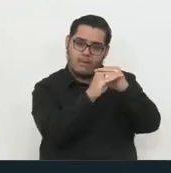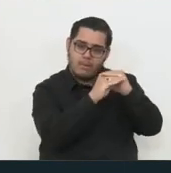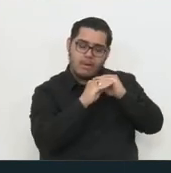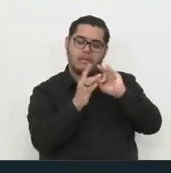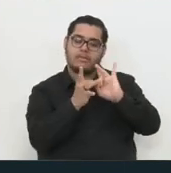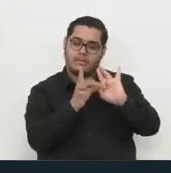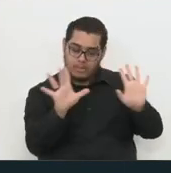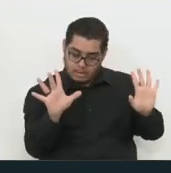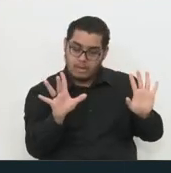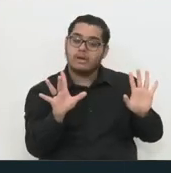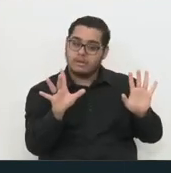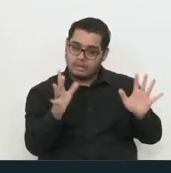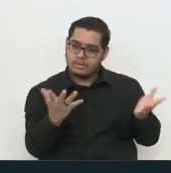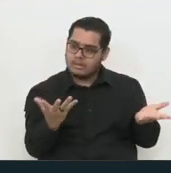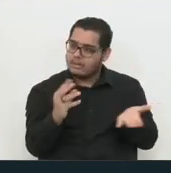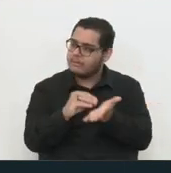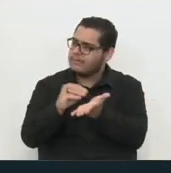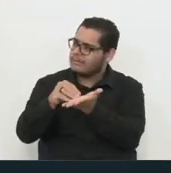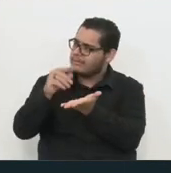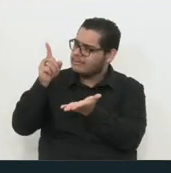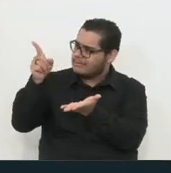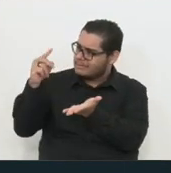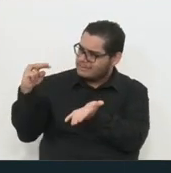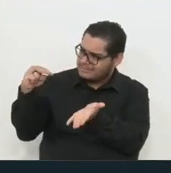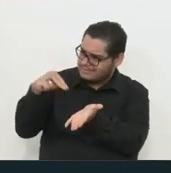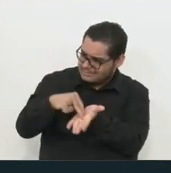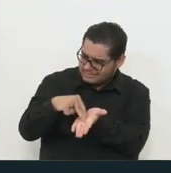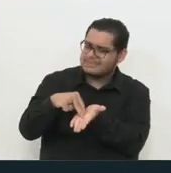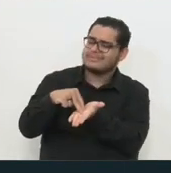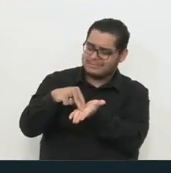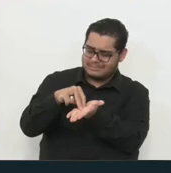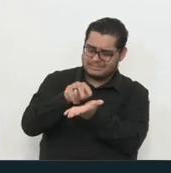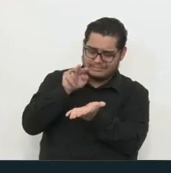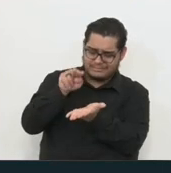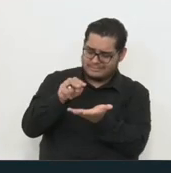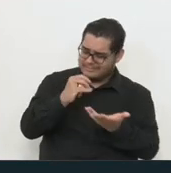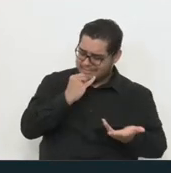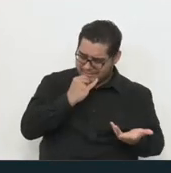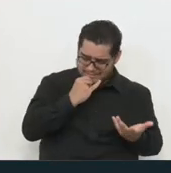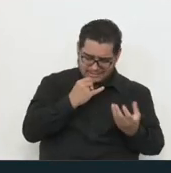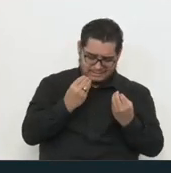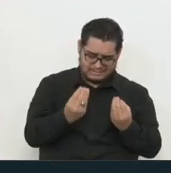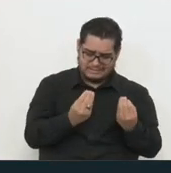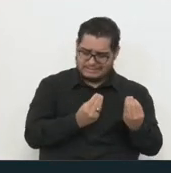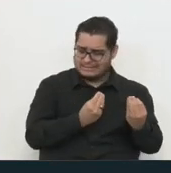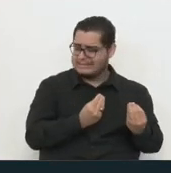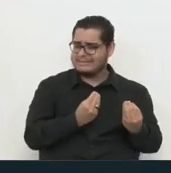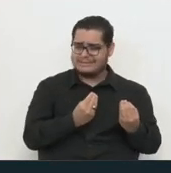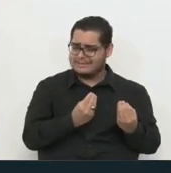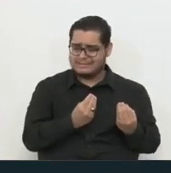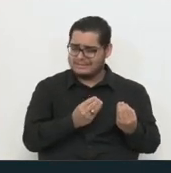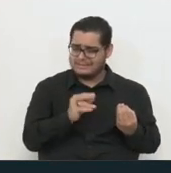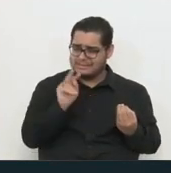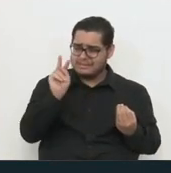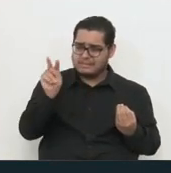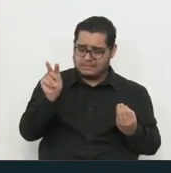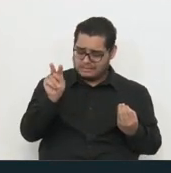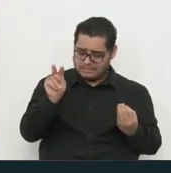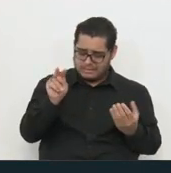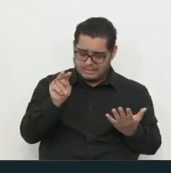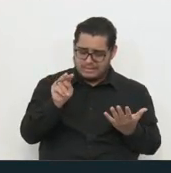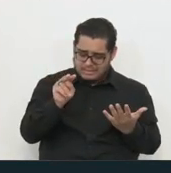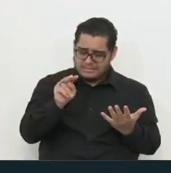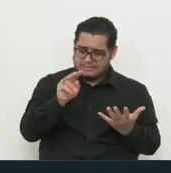considerando que este Episódio é profundamente triste perturbador infelizmente concretiza a maneira trágica